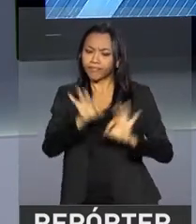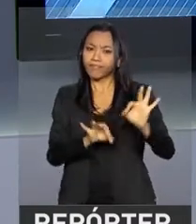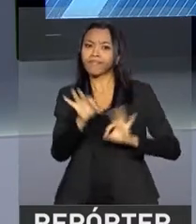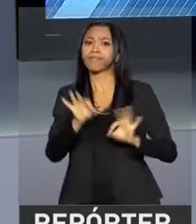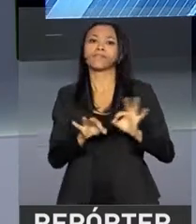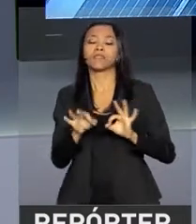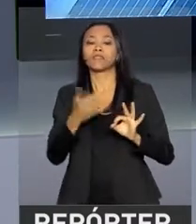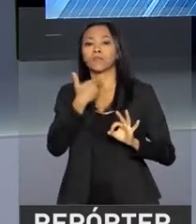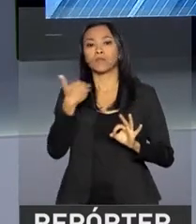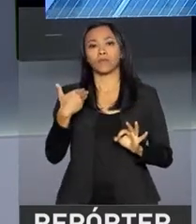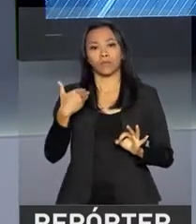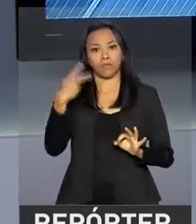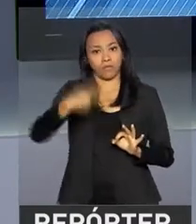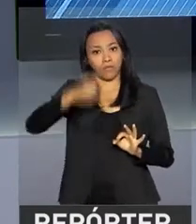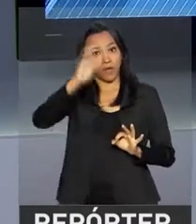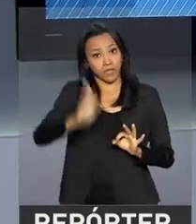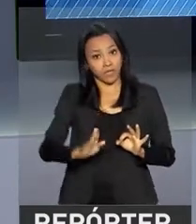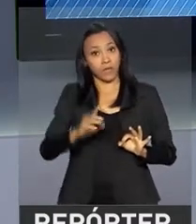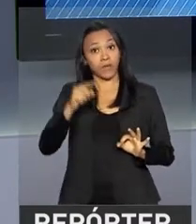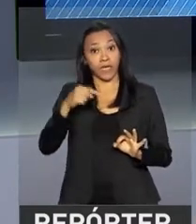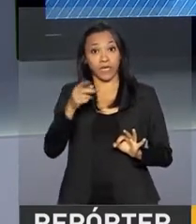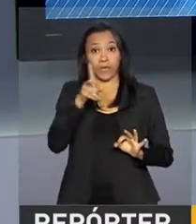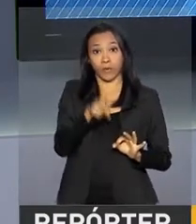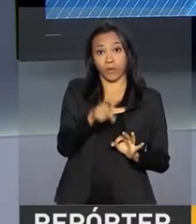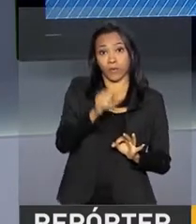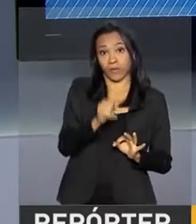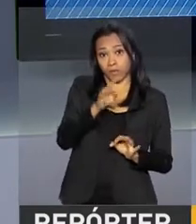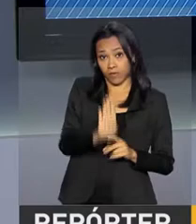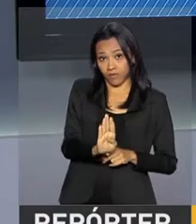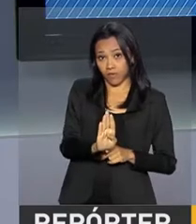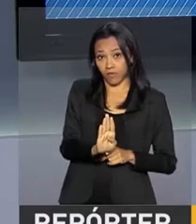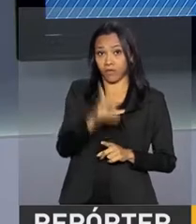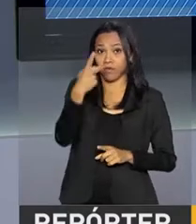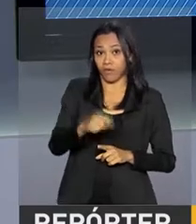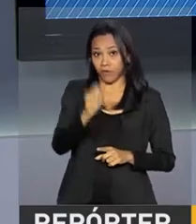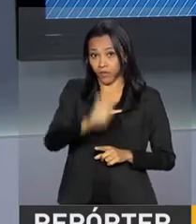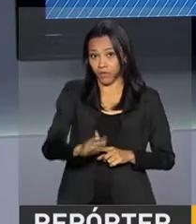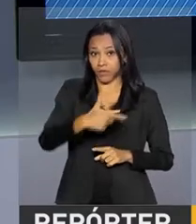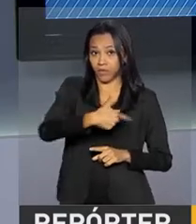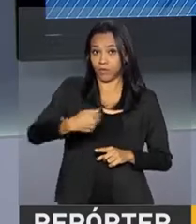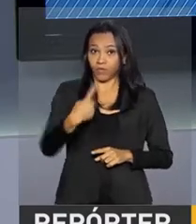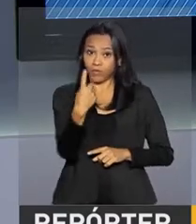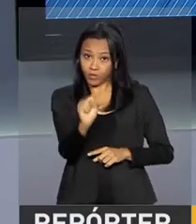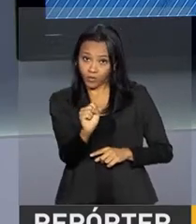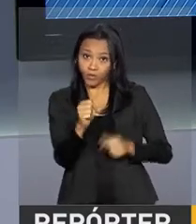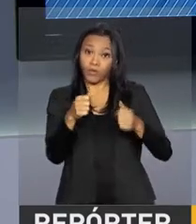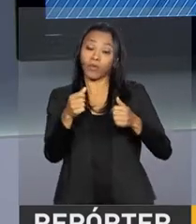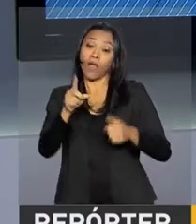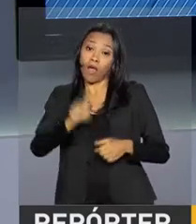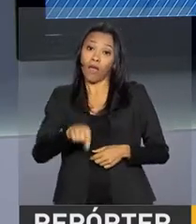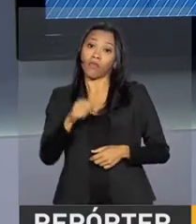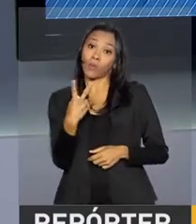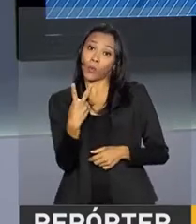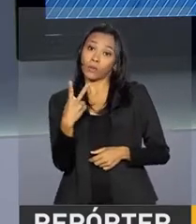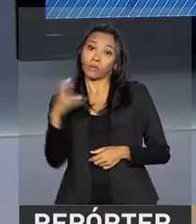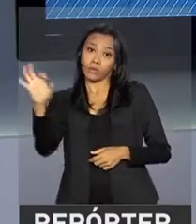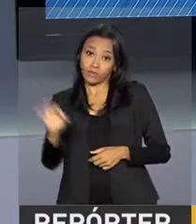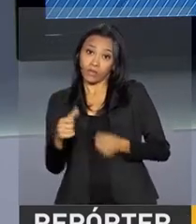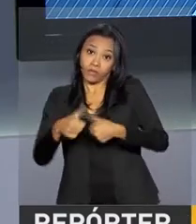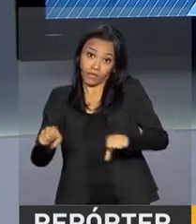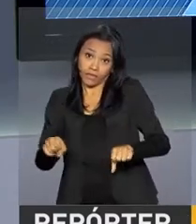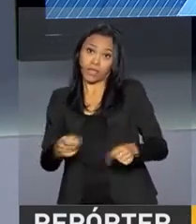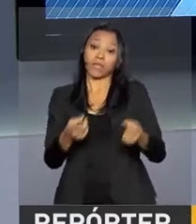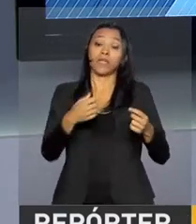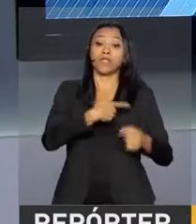brasil a nova previsão é que o produto interno bruto brasileiro em 2018 fique em 2% e para 2019 em